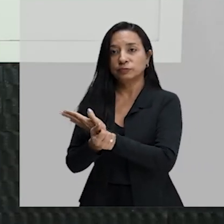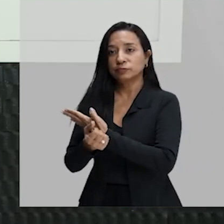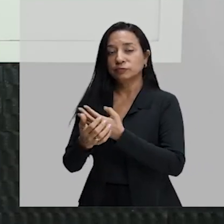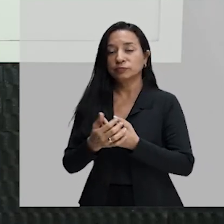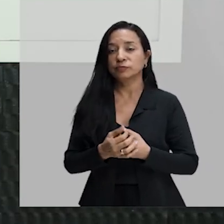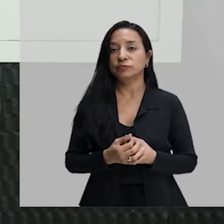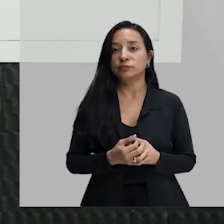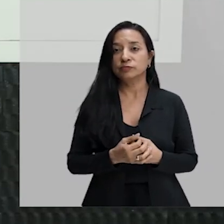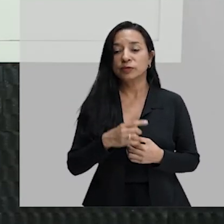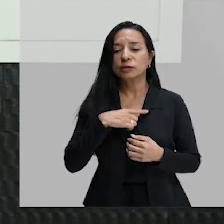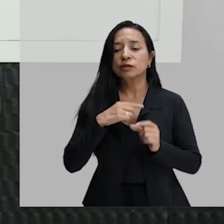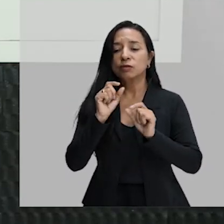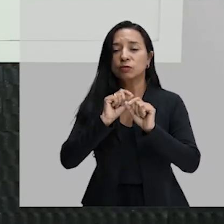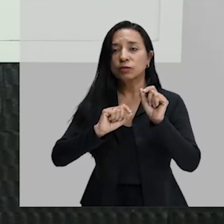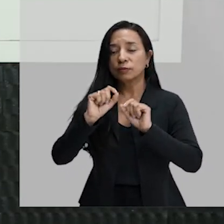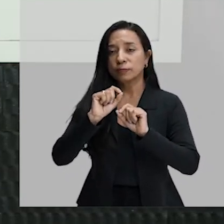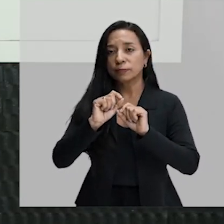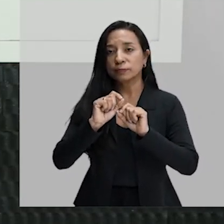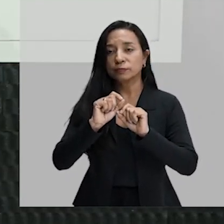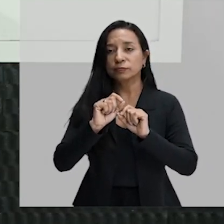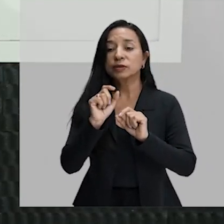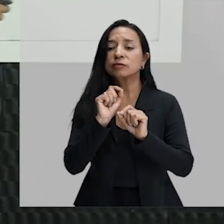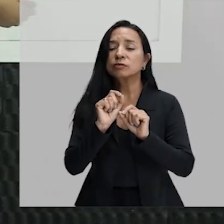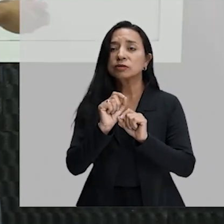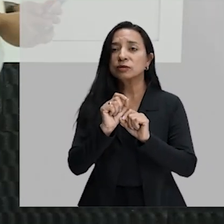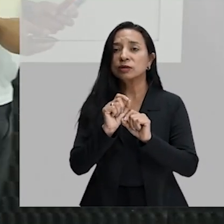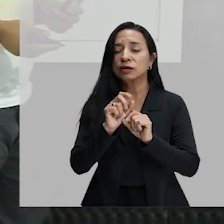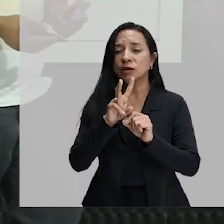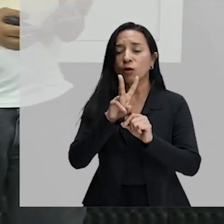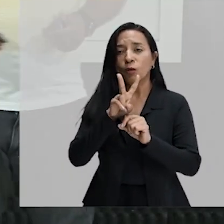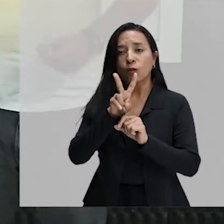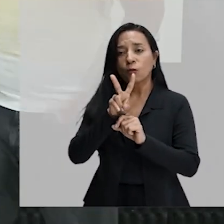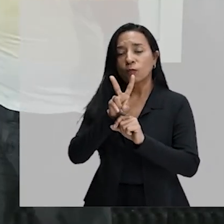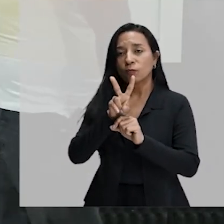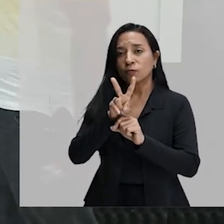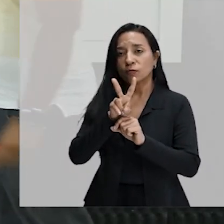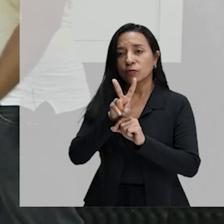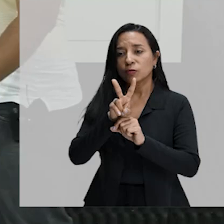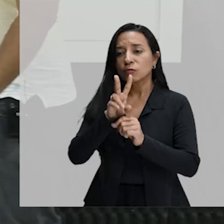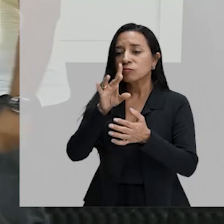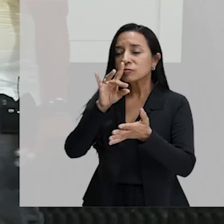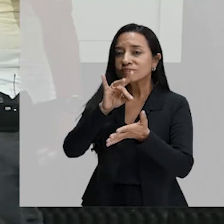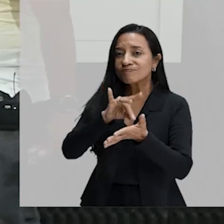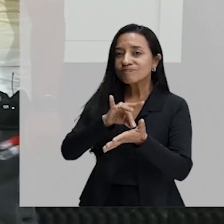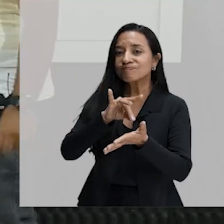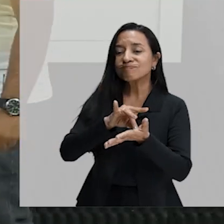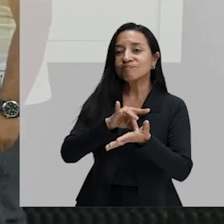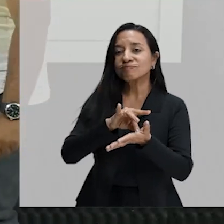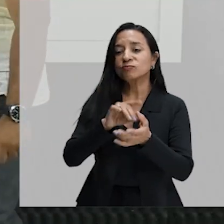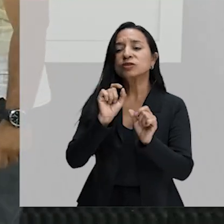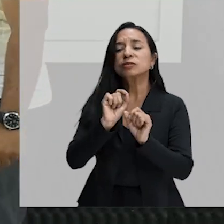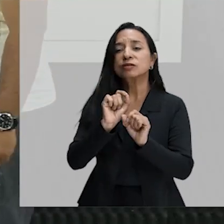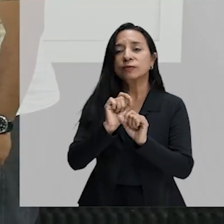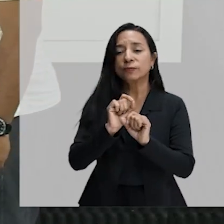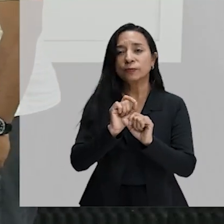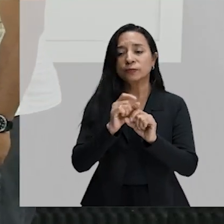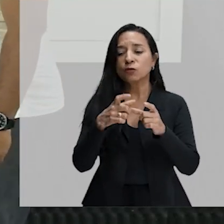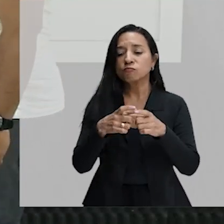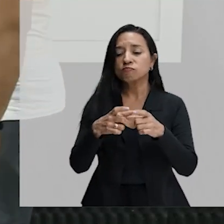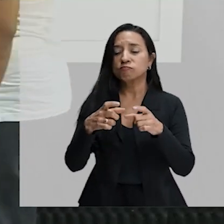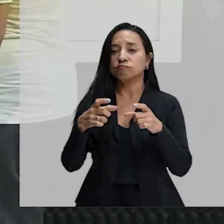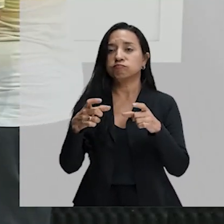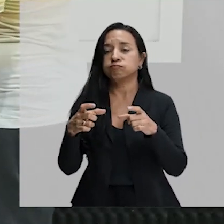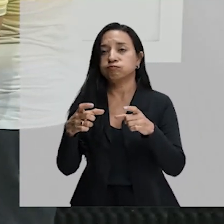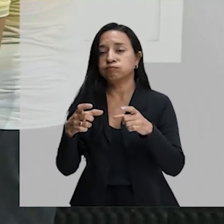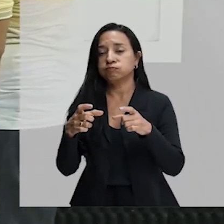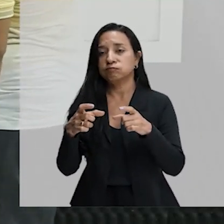nesta relação, nós vamos ter o seguinte, ó. Quem é o volume real? Vai ser o quê, né? No caso, a dilatação volumétrica